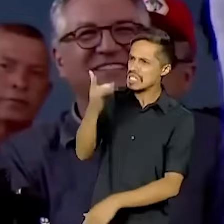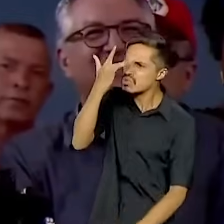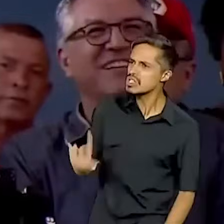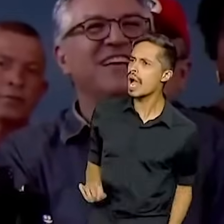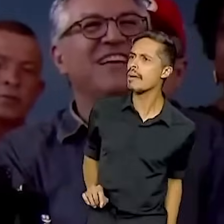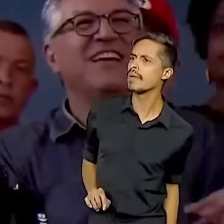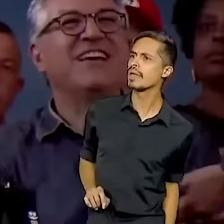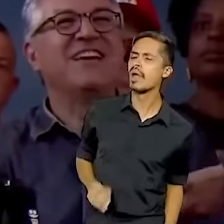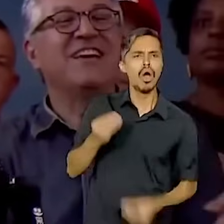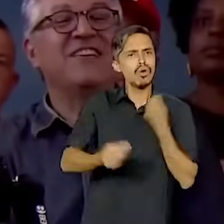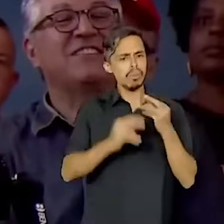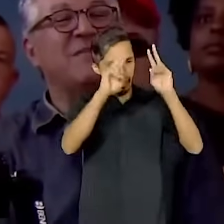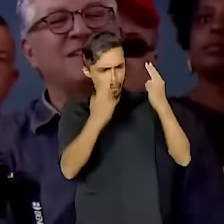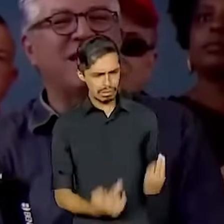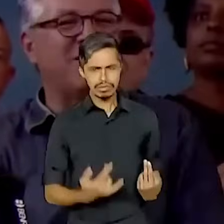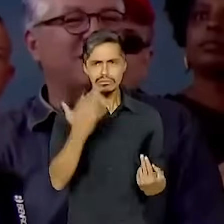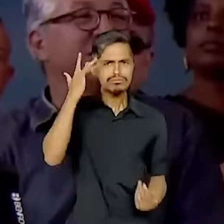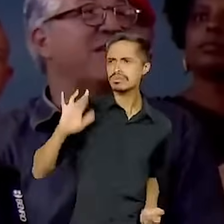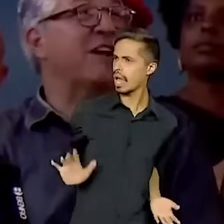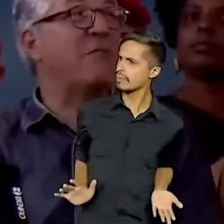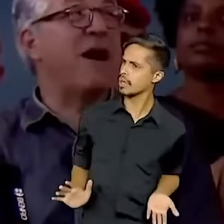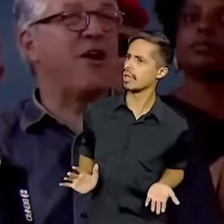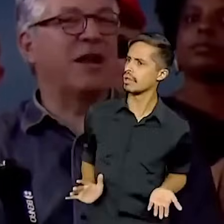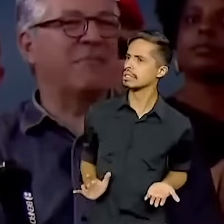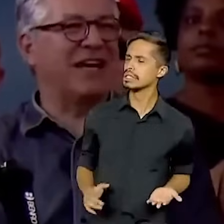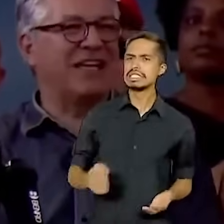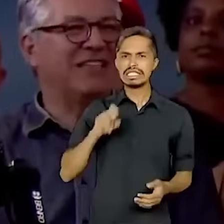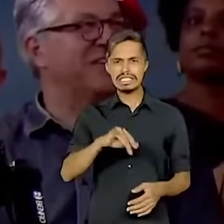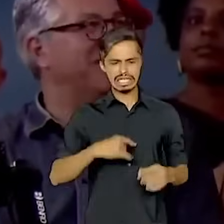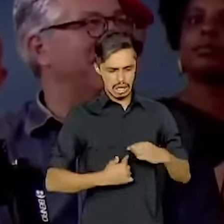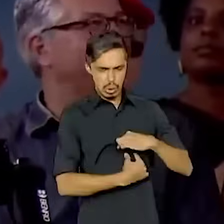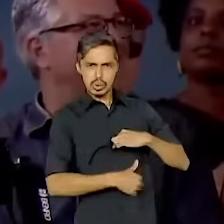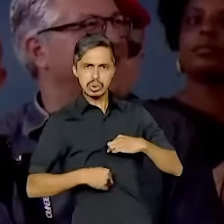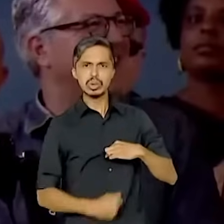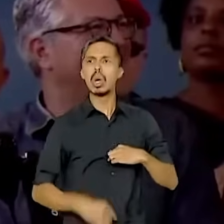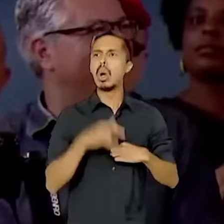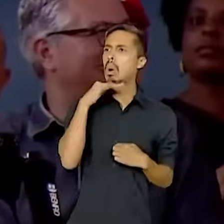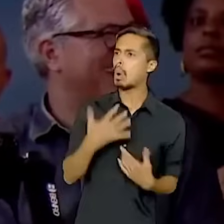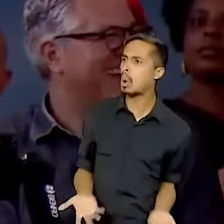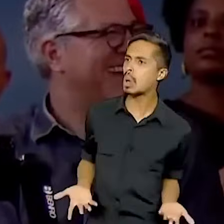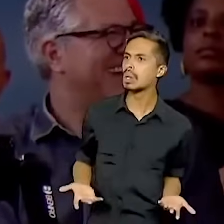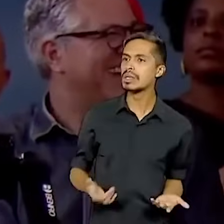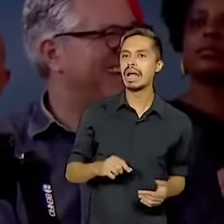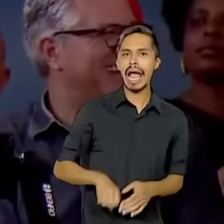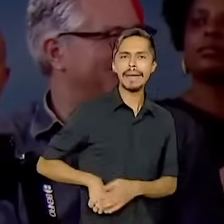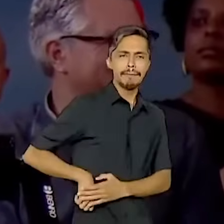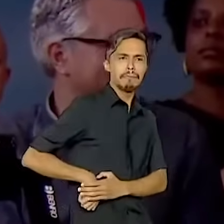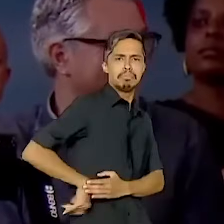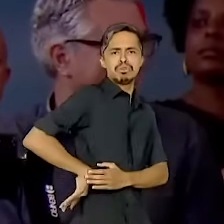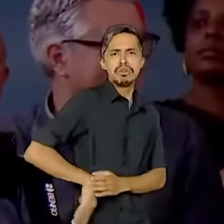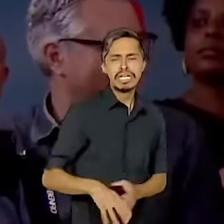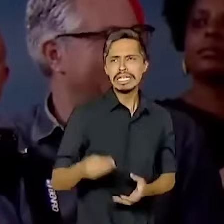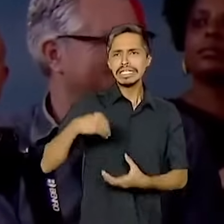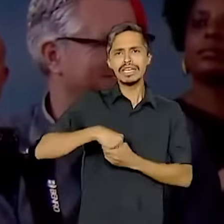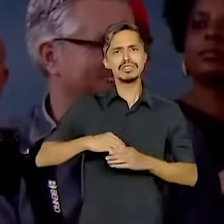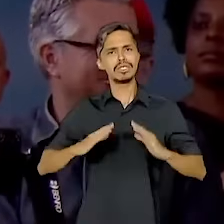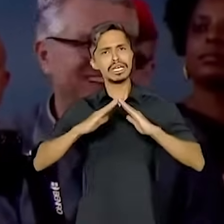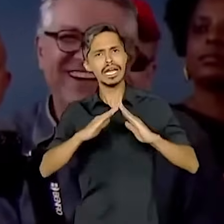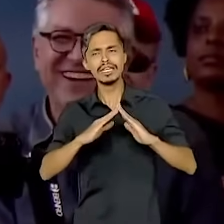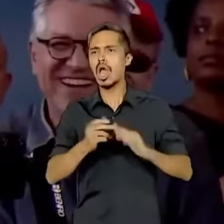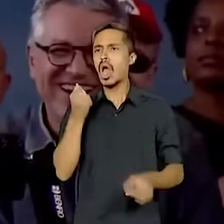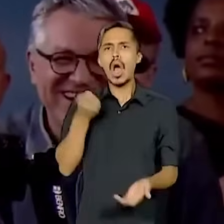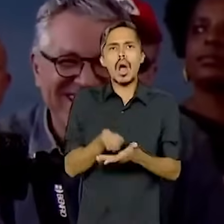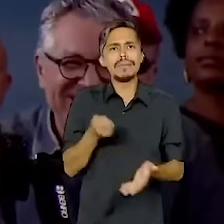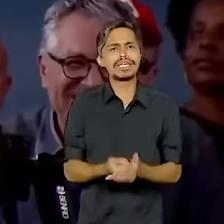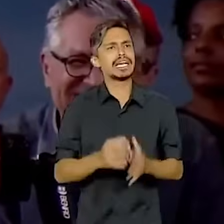fé do ser humano está com a barriga ruim, está com o intestino ruim, e que ele solta um pum fedido dentro da casa, é